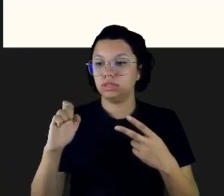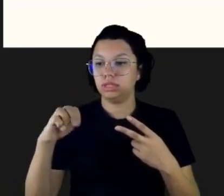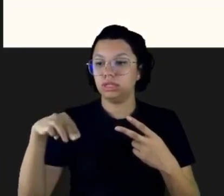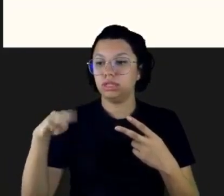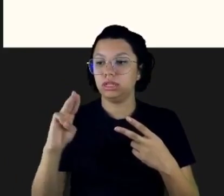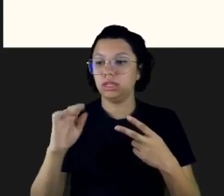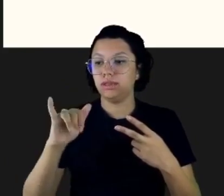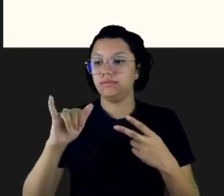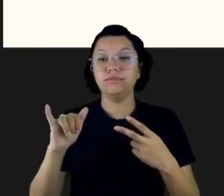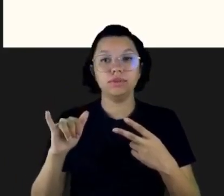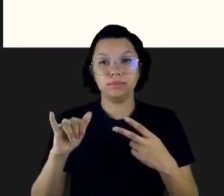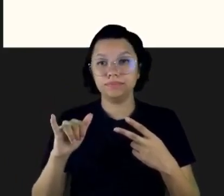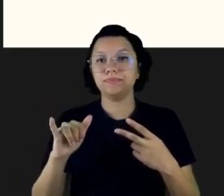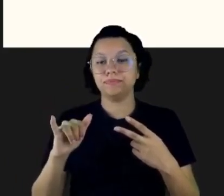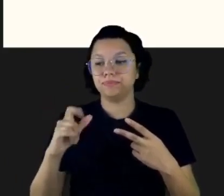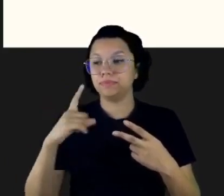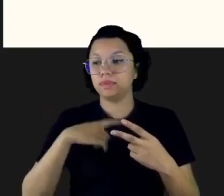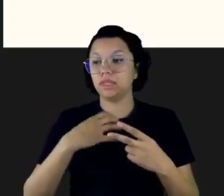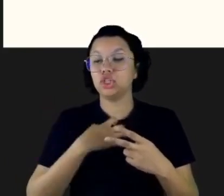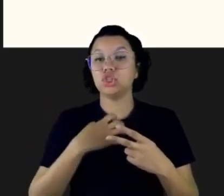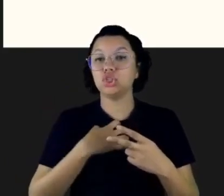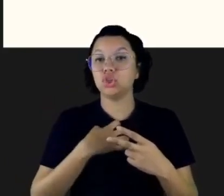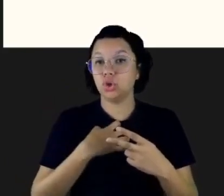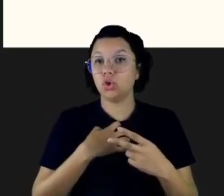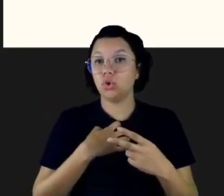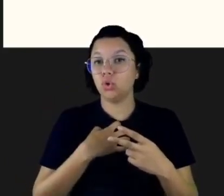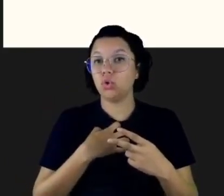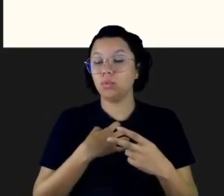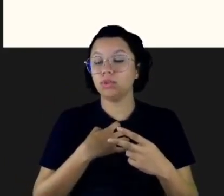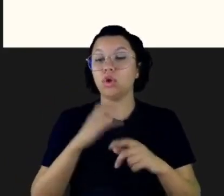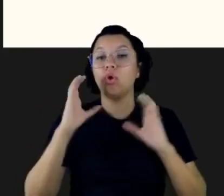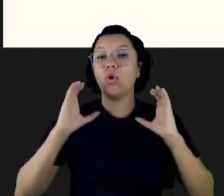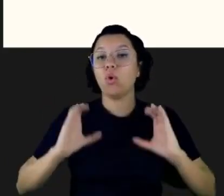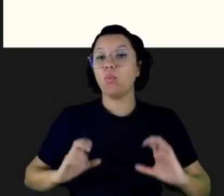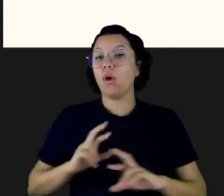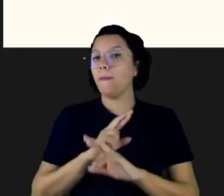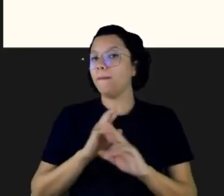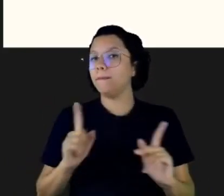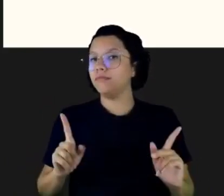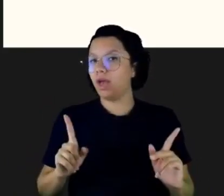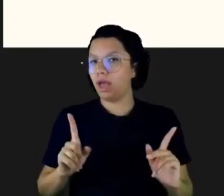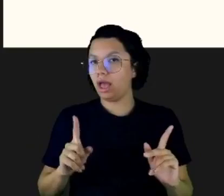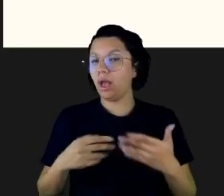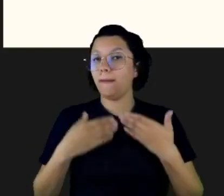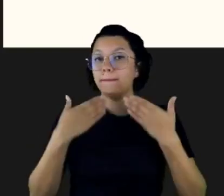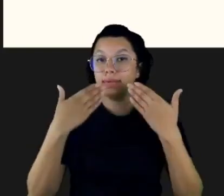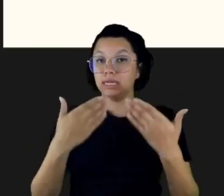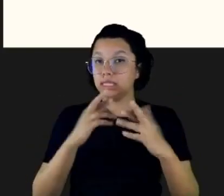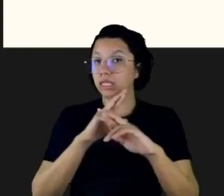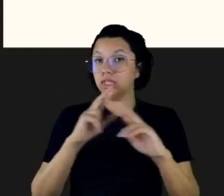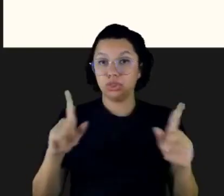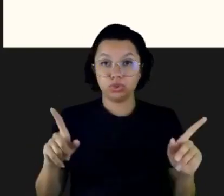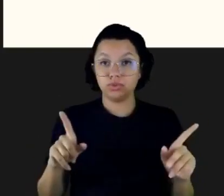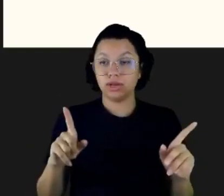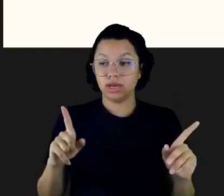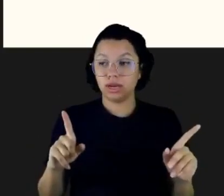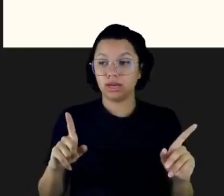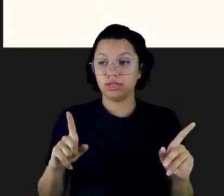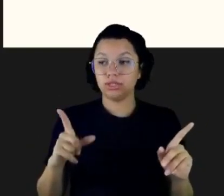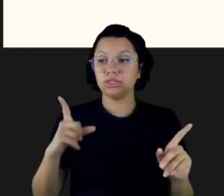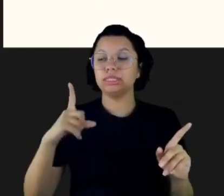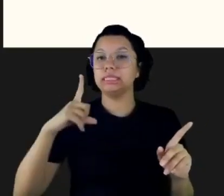Os sintomas mudam. O comportamento é diferente, a manifestação da doença é diferente. Tem